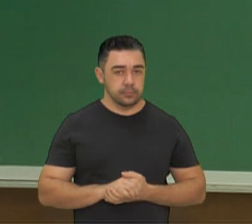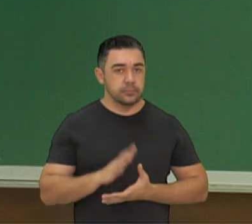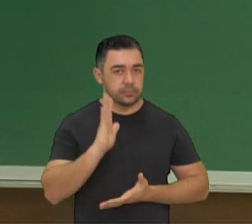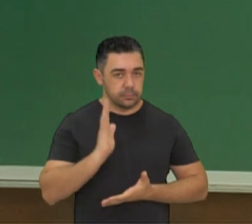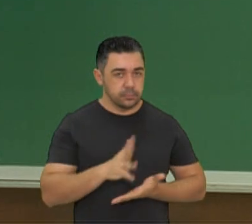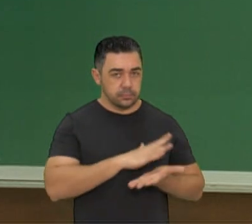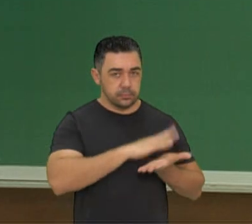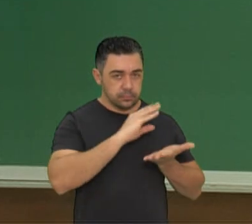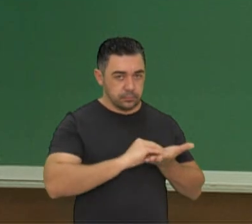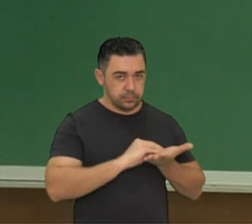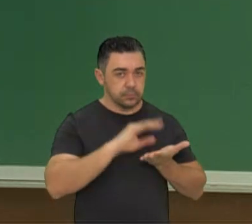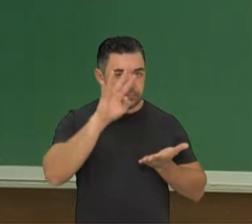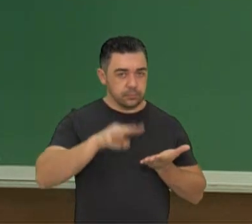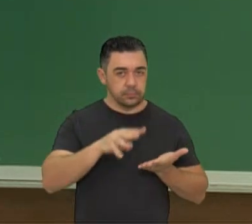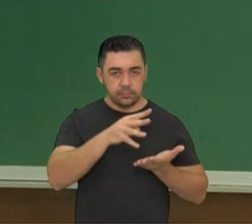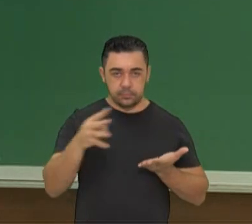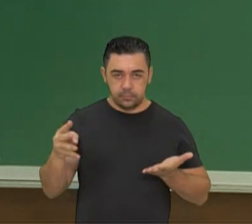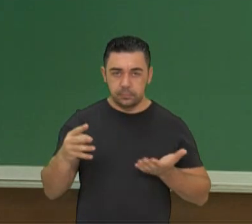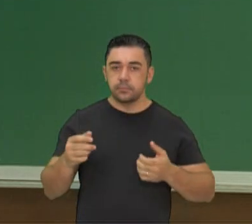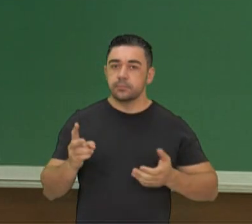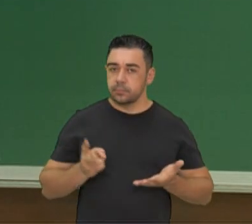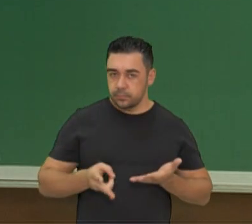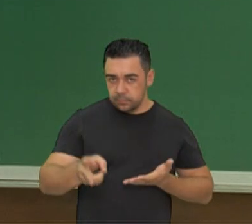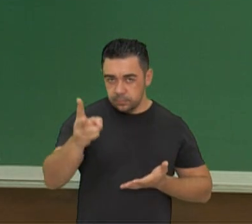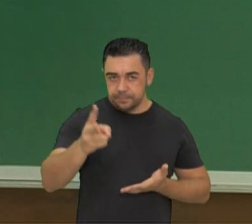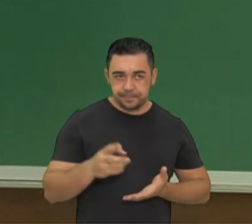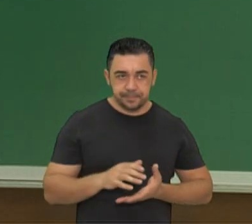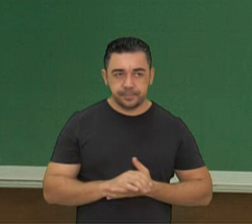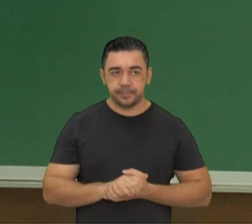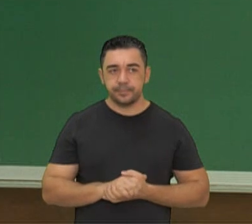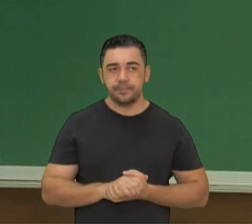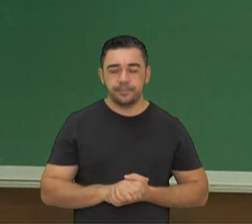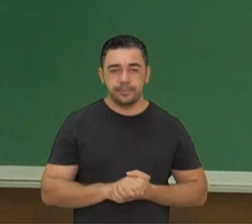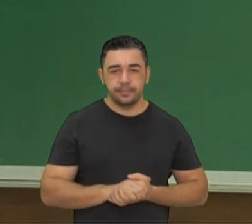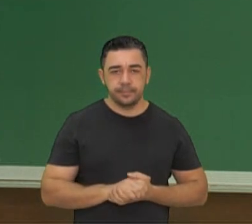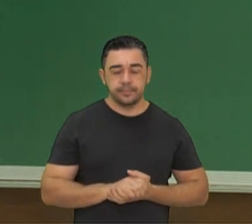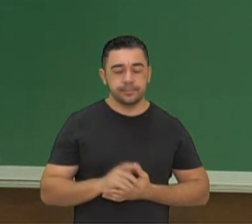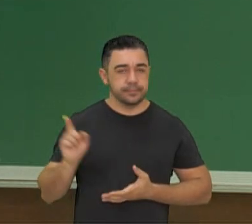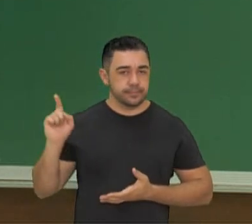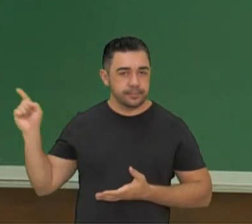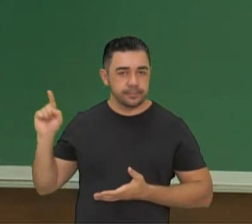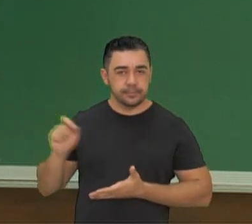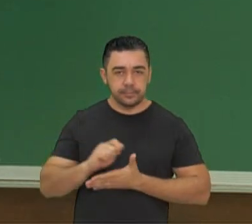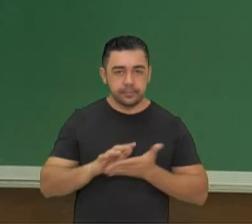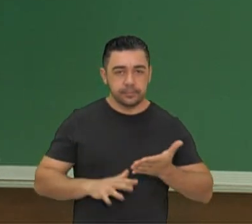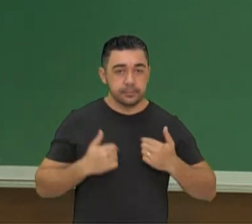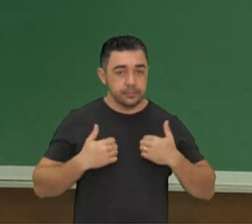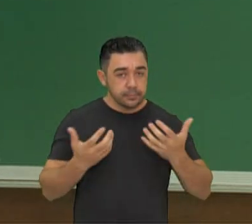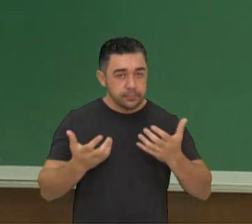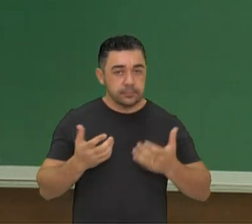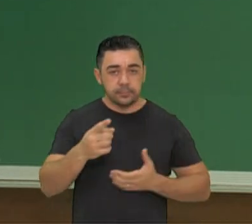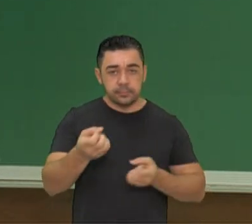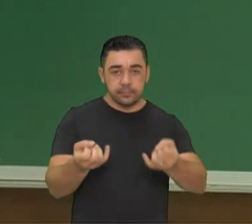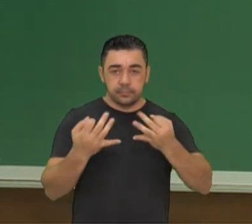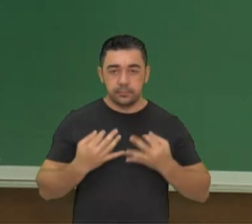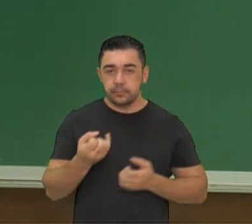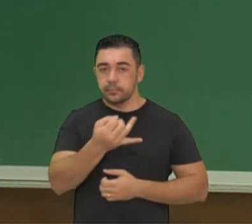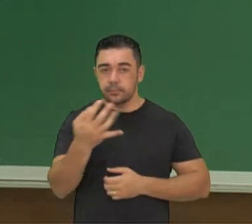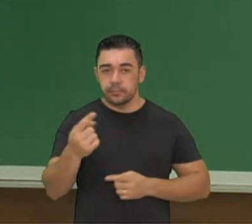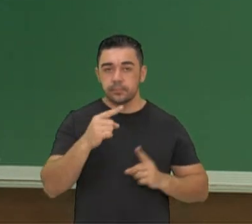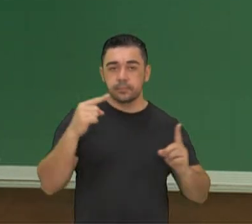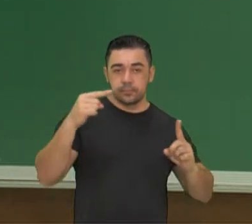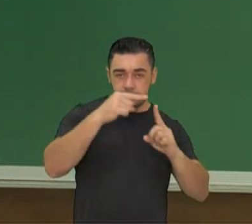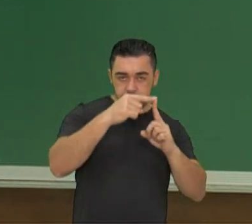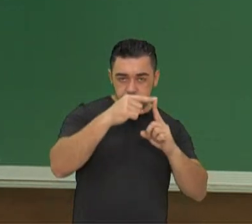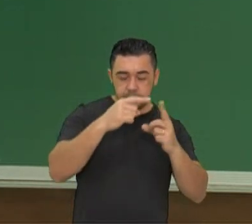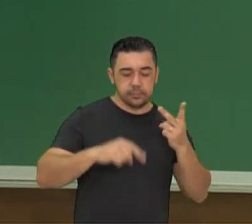Anotou a tabelinha? Então, beleza, vamos continuando então. Nessa atividade eu quero o seguinte, que você me diga a quantidade de vértices,